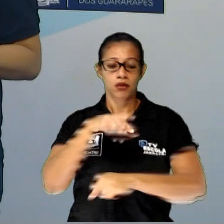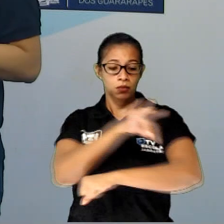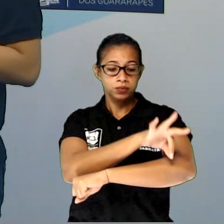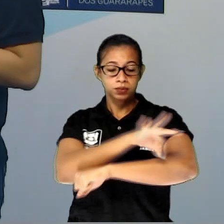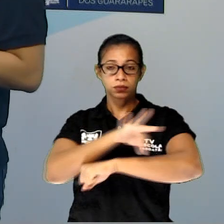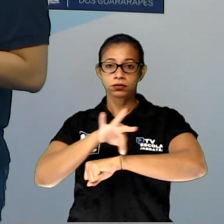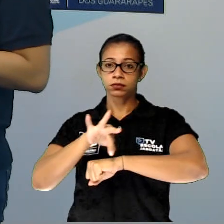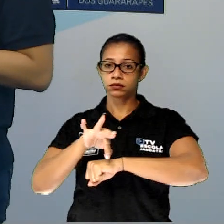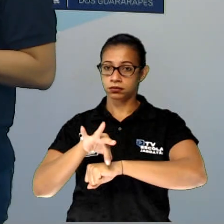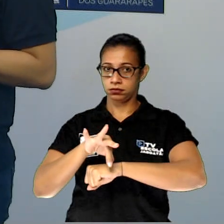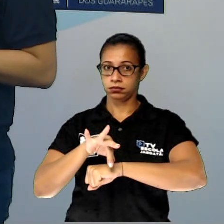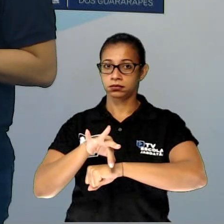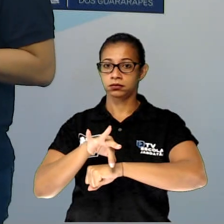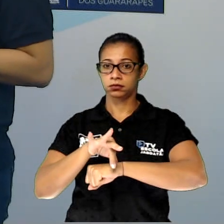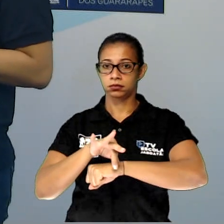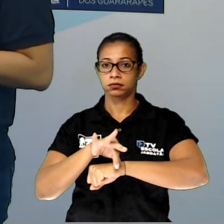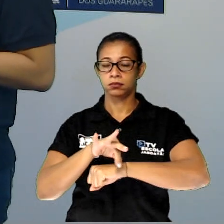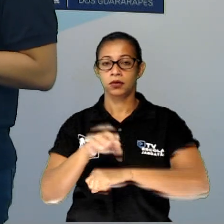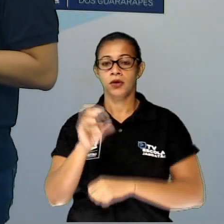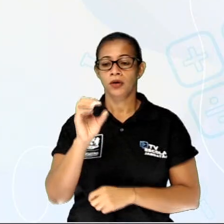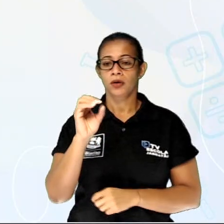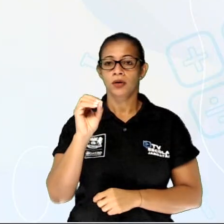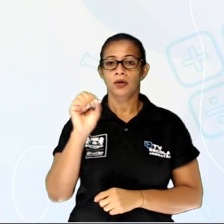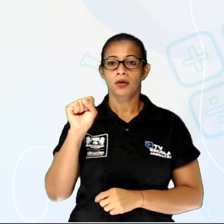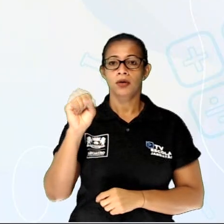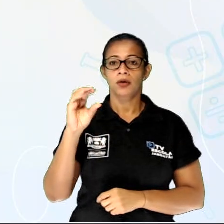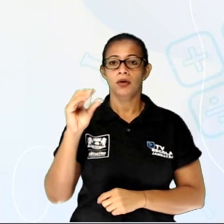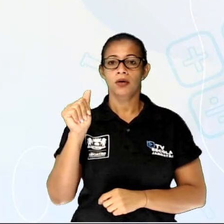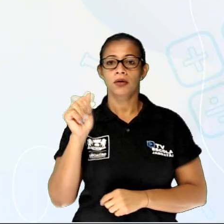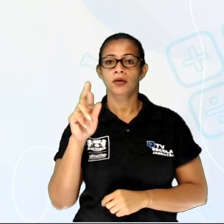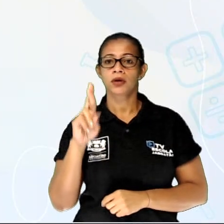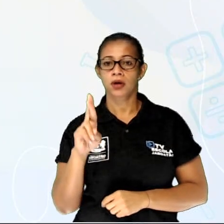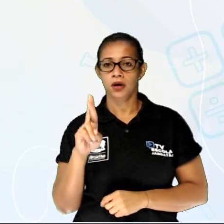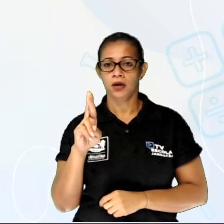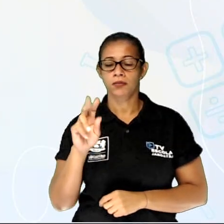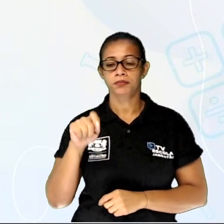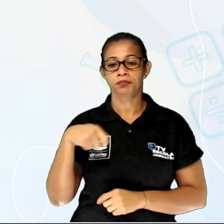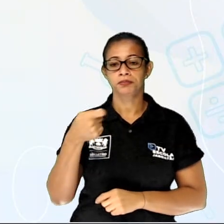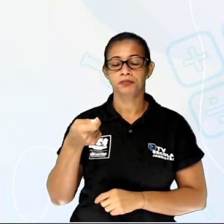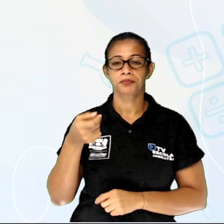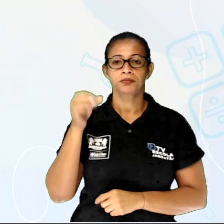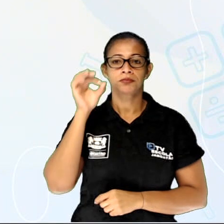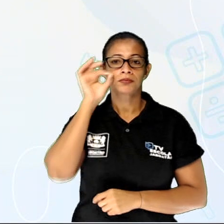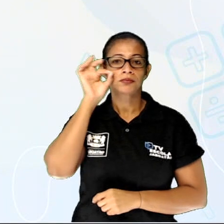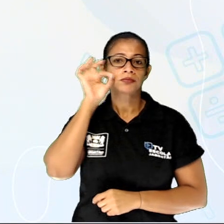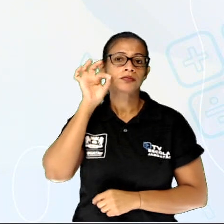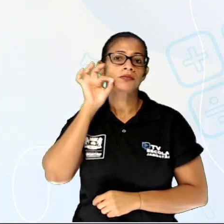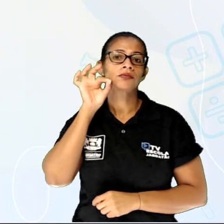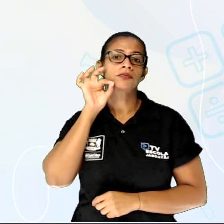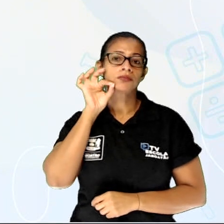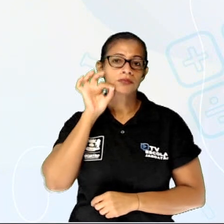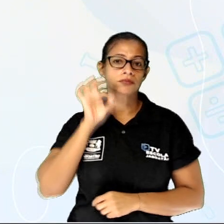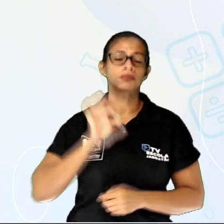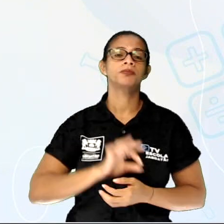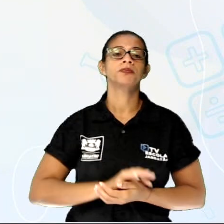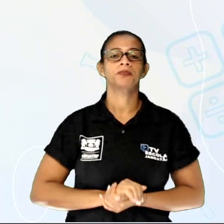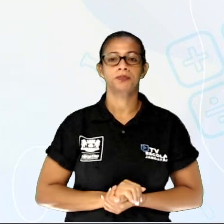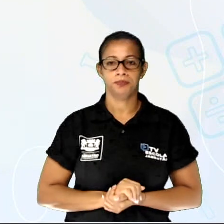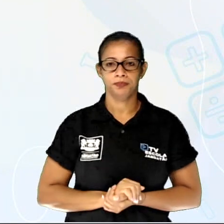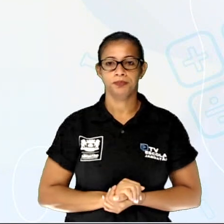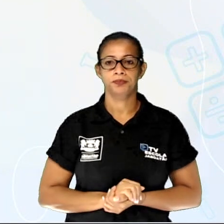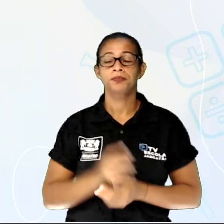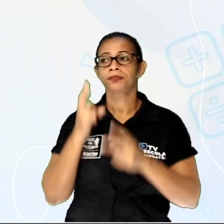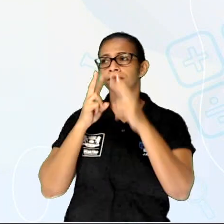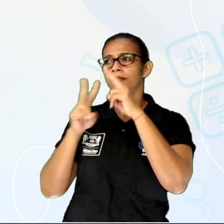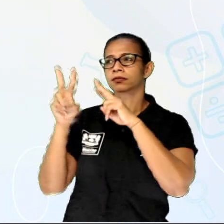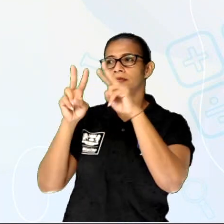arquitetura de Oscar Niemeyer. E aqui nessa foto a gente consegue ver o arquiteto Oscar Niemeyer, fazendo um